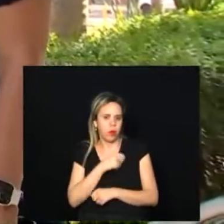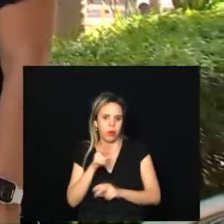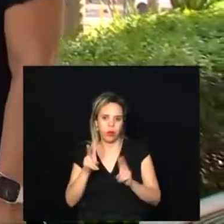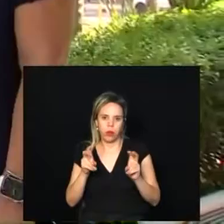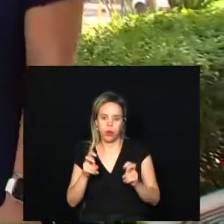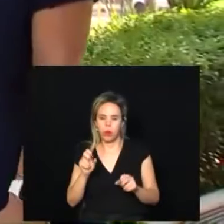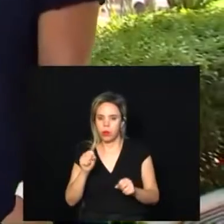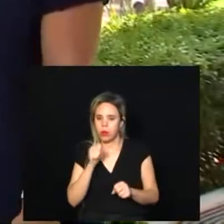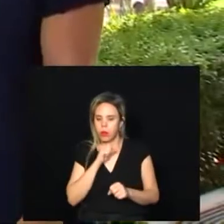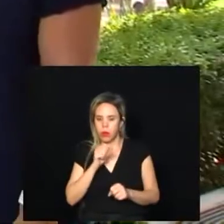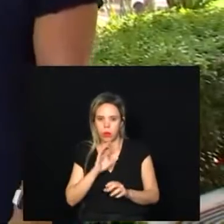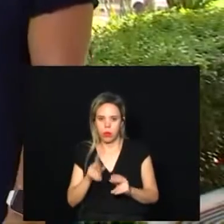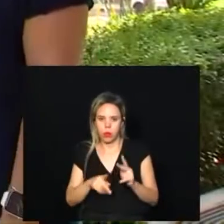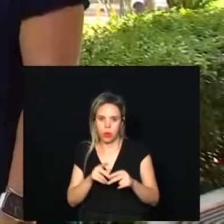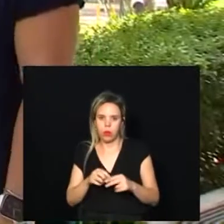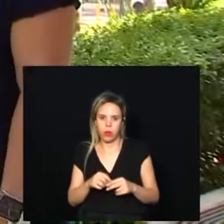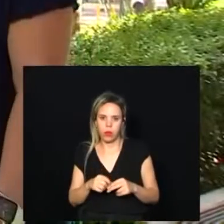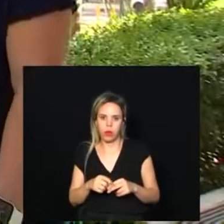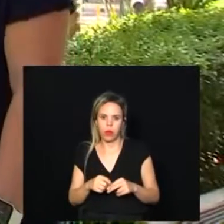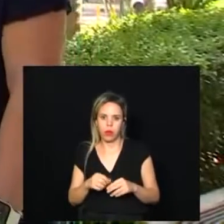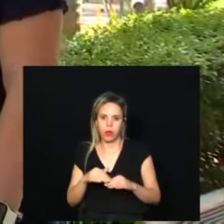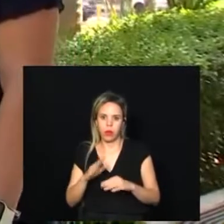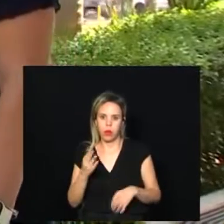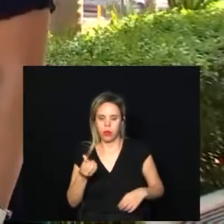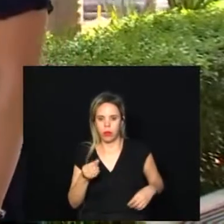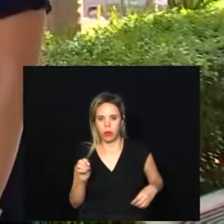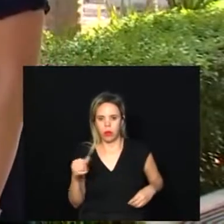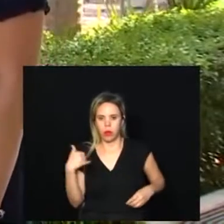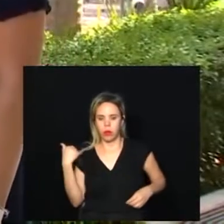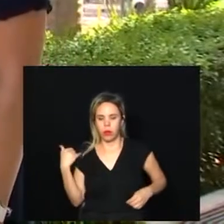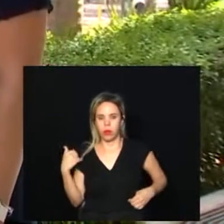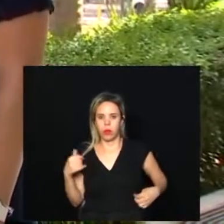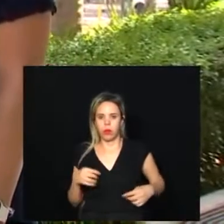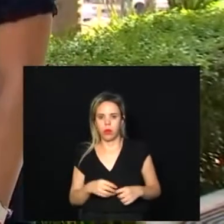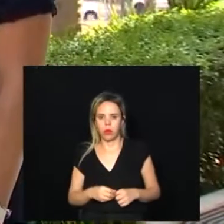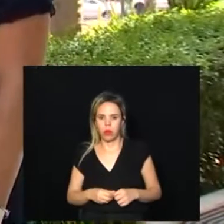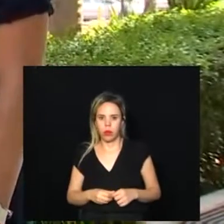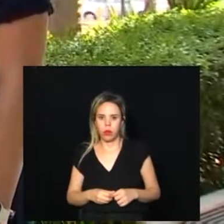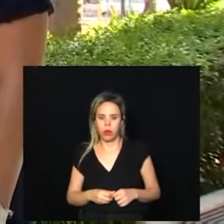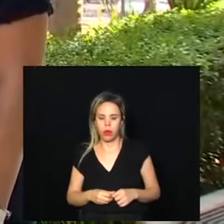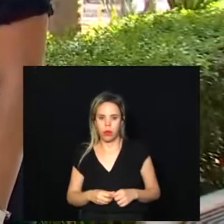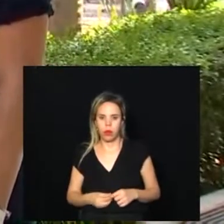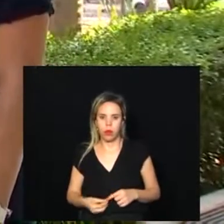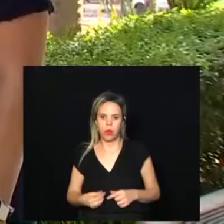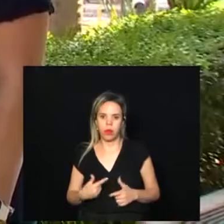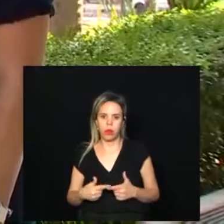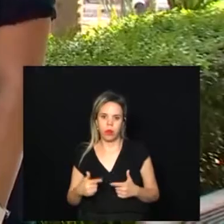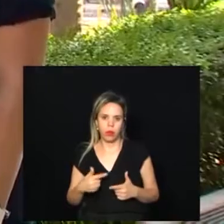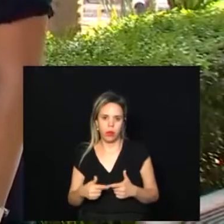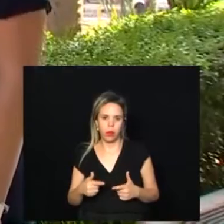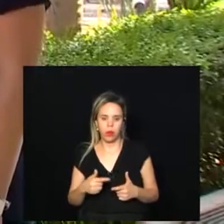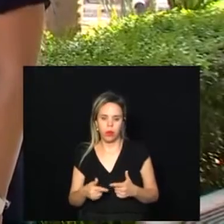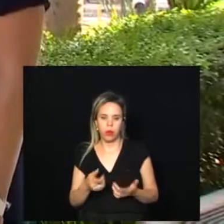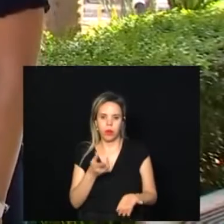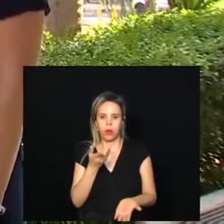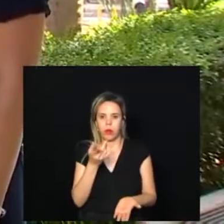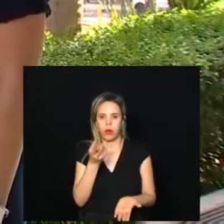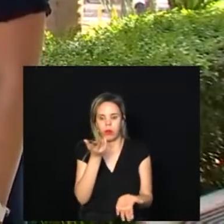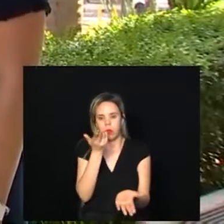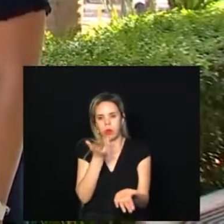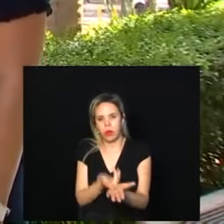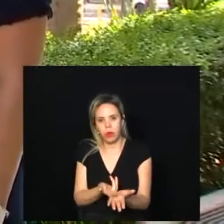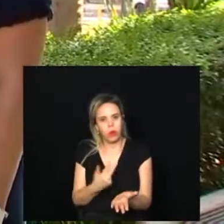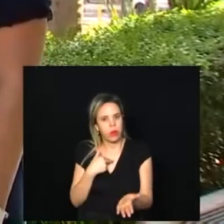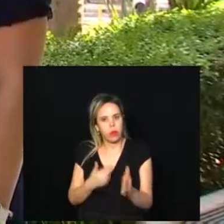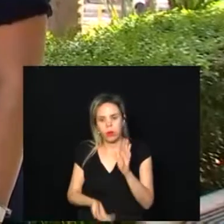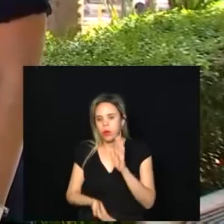termo idoso, né, para as pessoas acima de 60 anos de idade, que vivem em situação de acamados, quer dizer, não